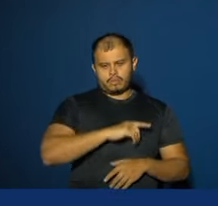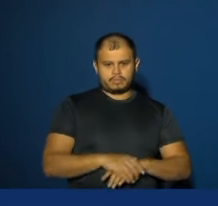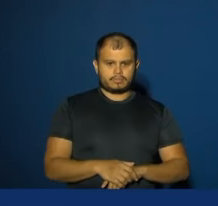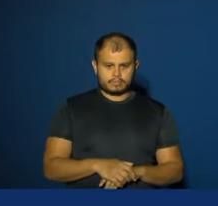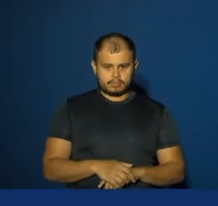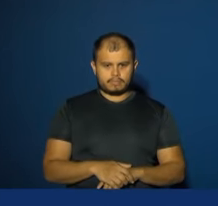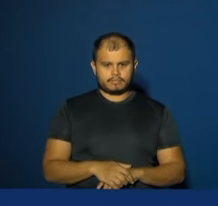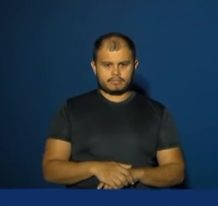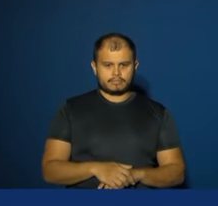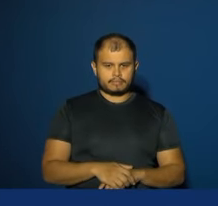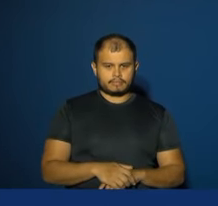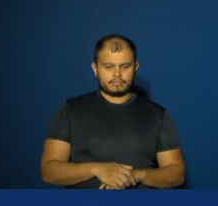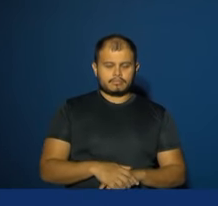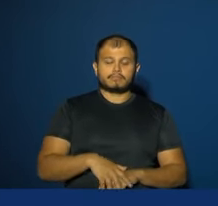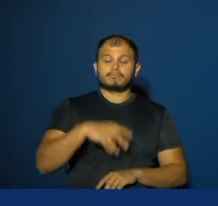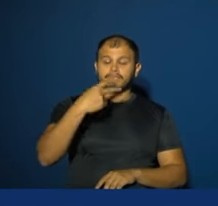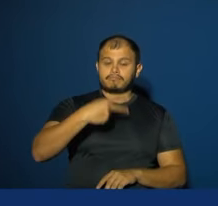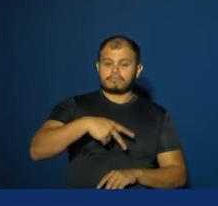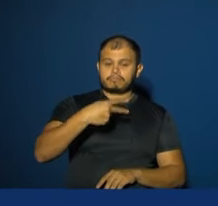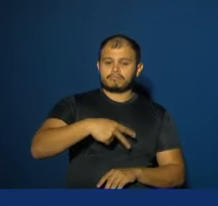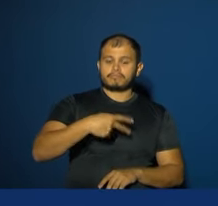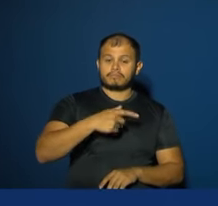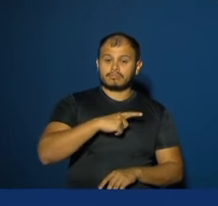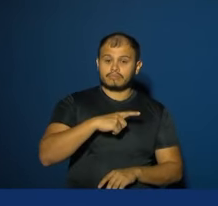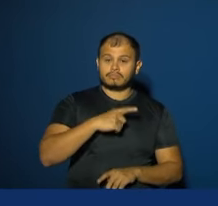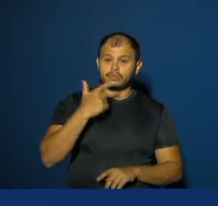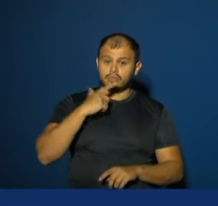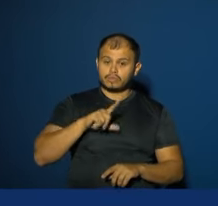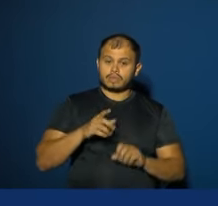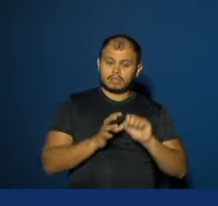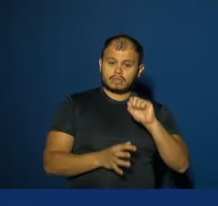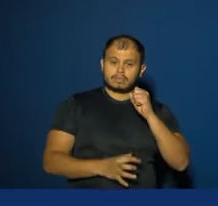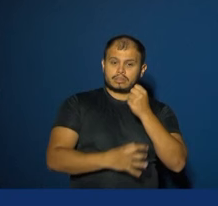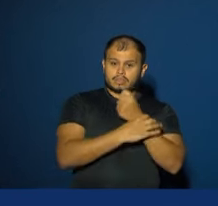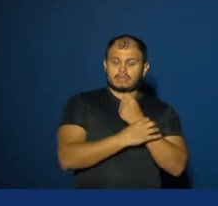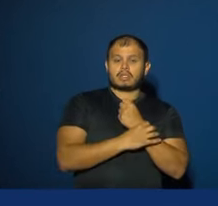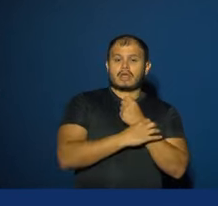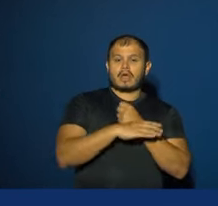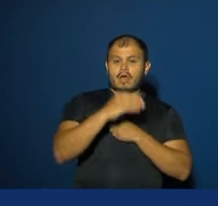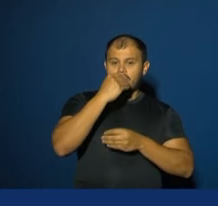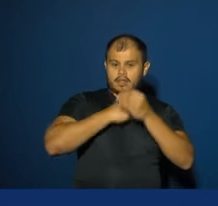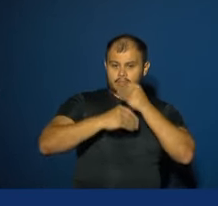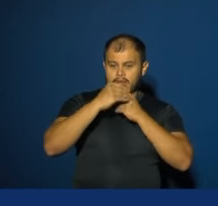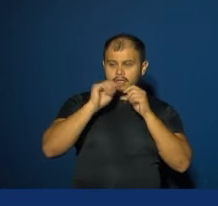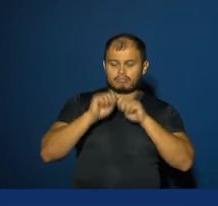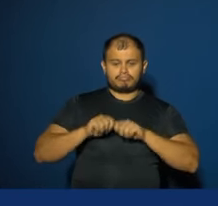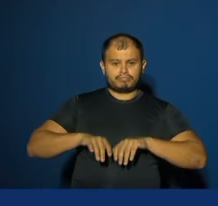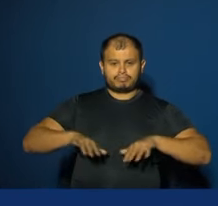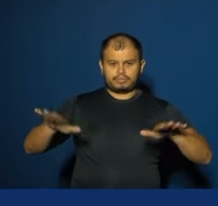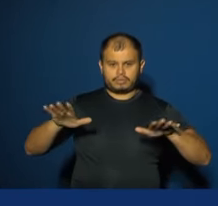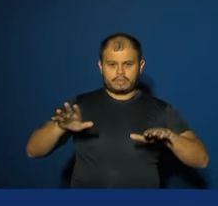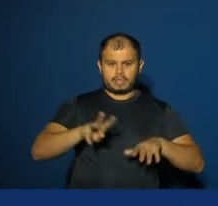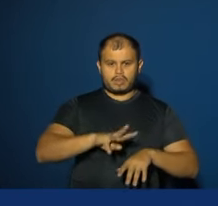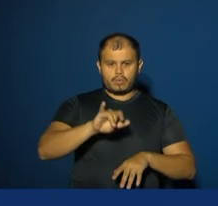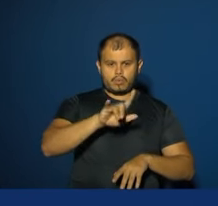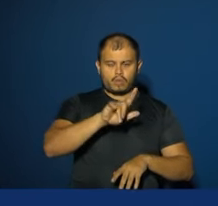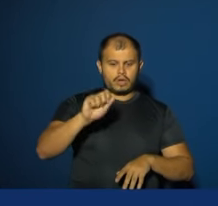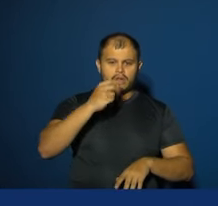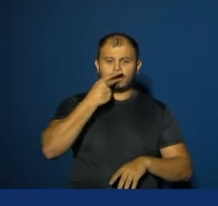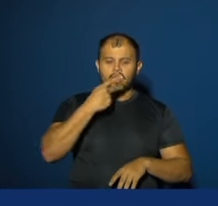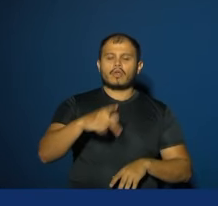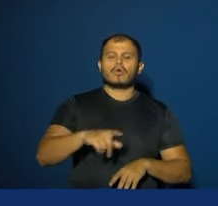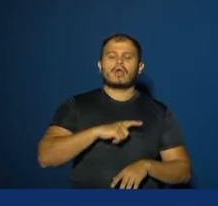nosso segundo a gente garante segurança alimentar tá pro planeta então Eh o William falou que é um risco entre